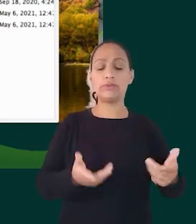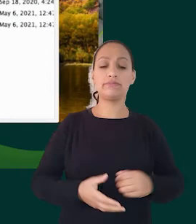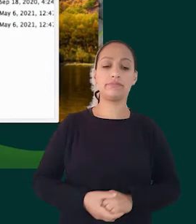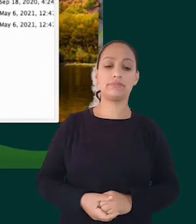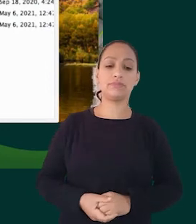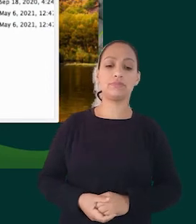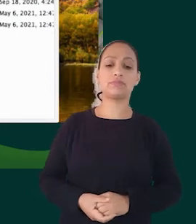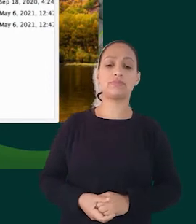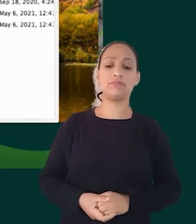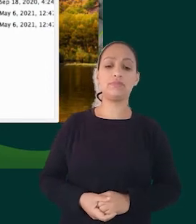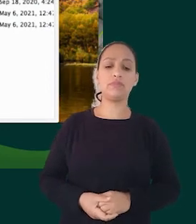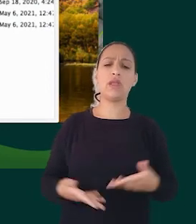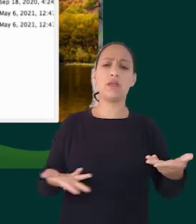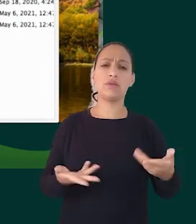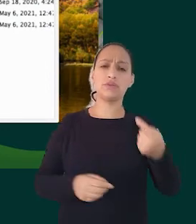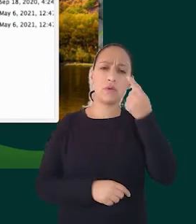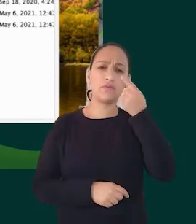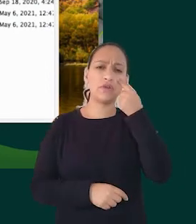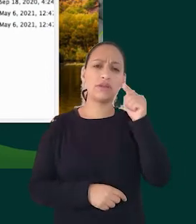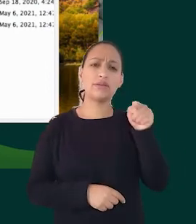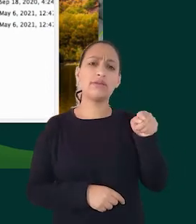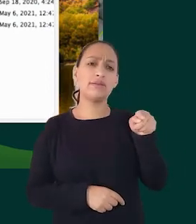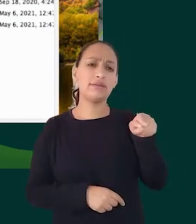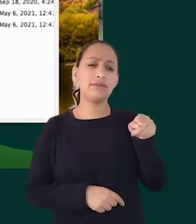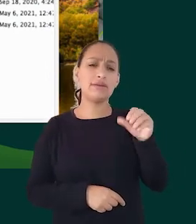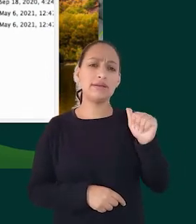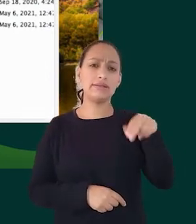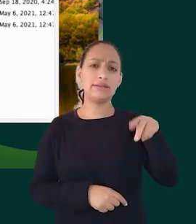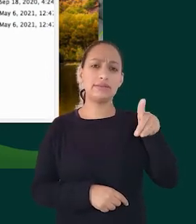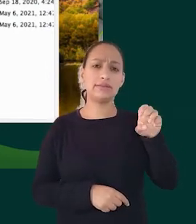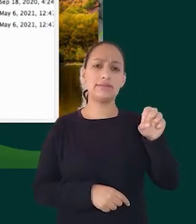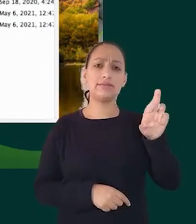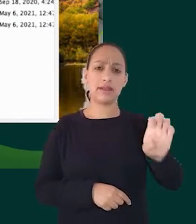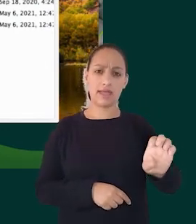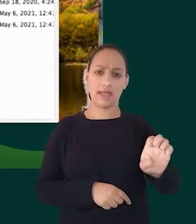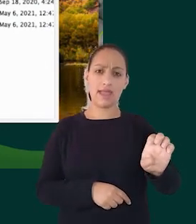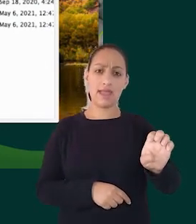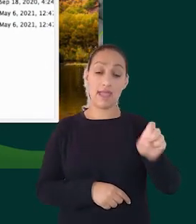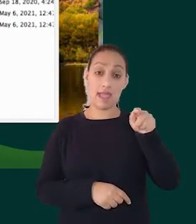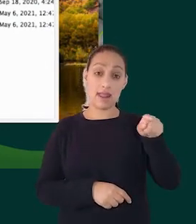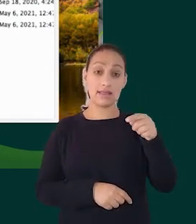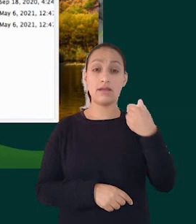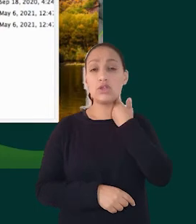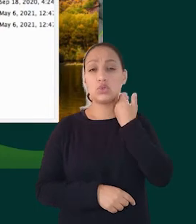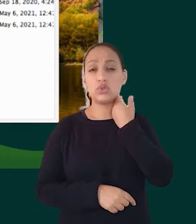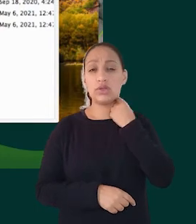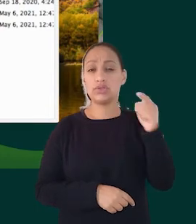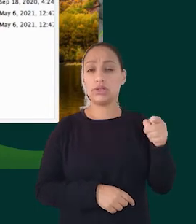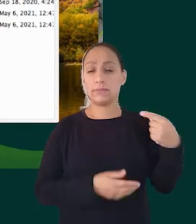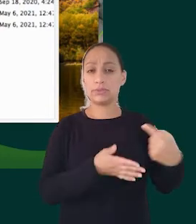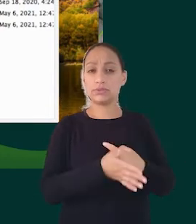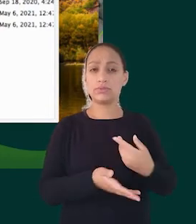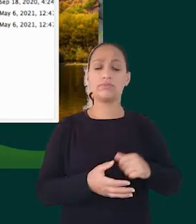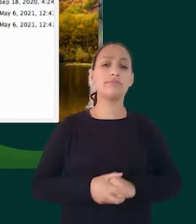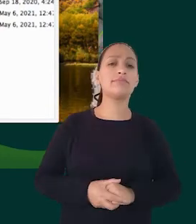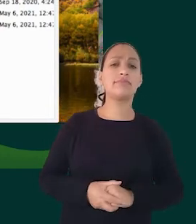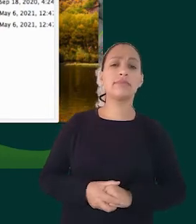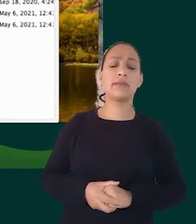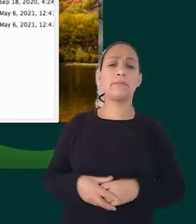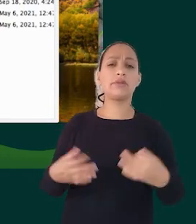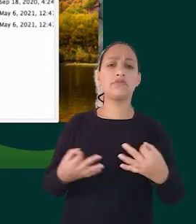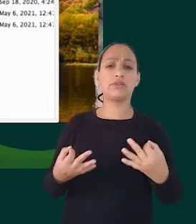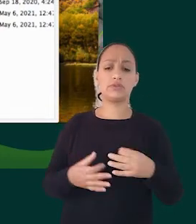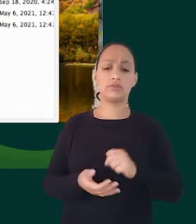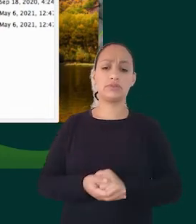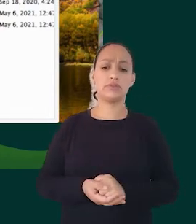colocou alguma coisa ali. Precisão e recalque são importantes, mas talvez o F1 Score, para alguns casos, seja. Perfeito, é que o F1 Score.